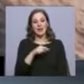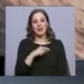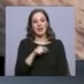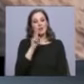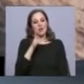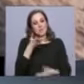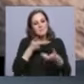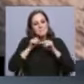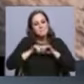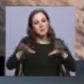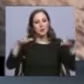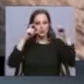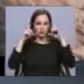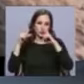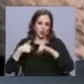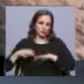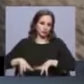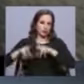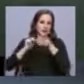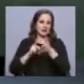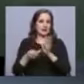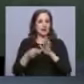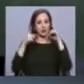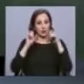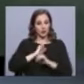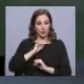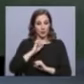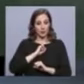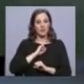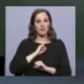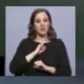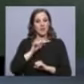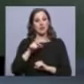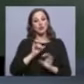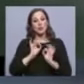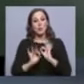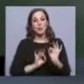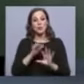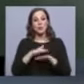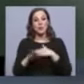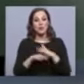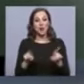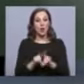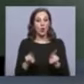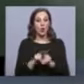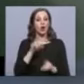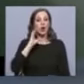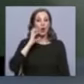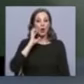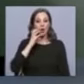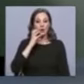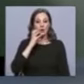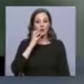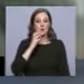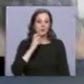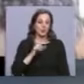por técnicas fotográficas e acho que isto é uma preparação para fazer o mesmo com angola é a